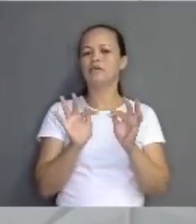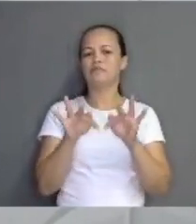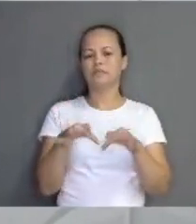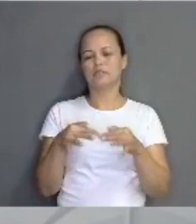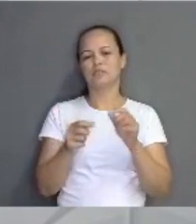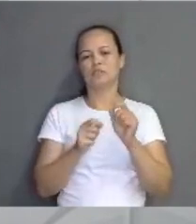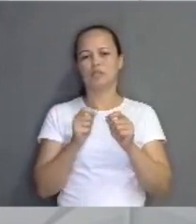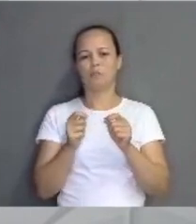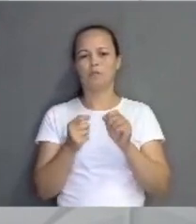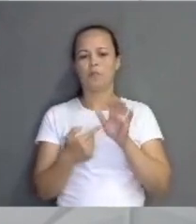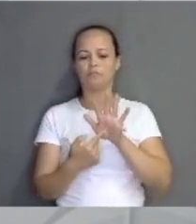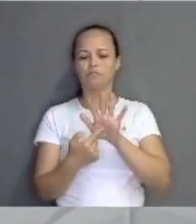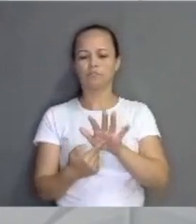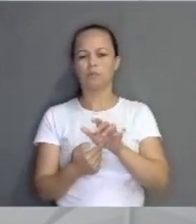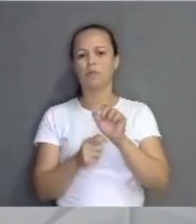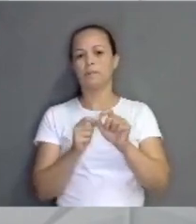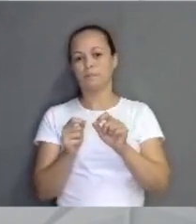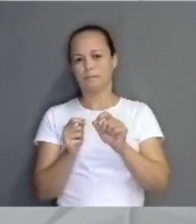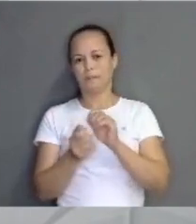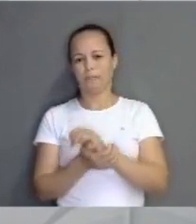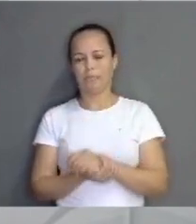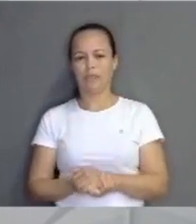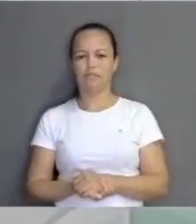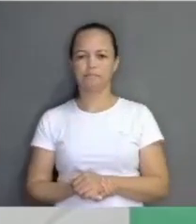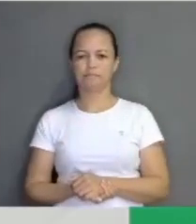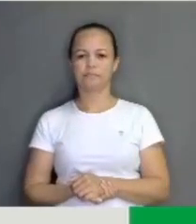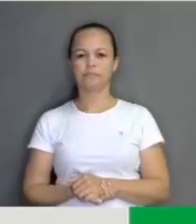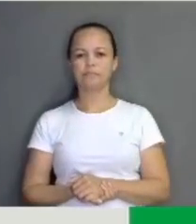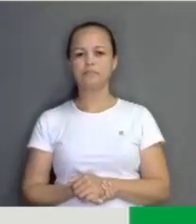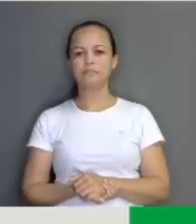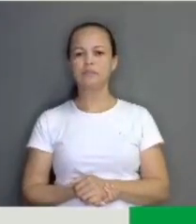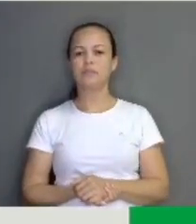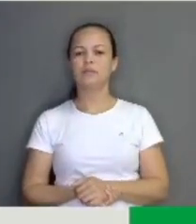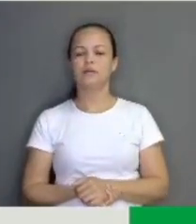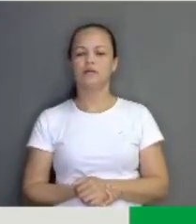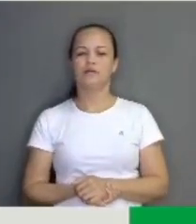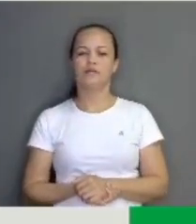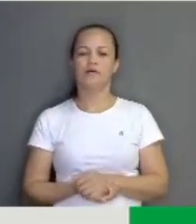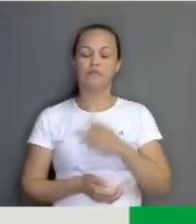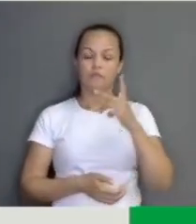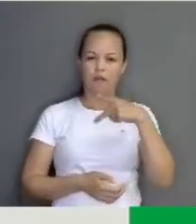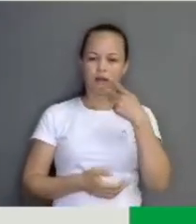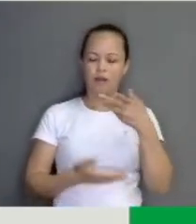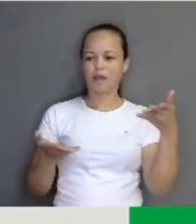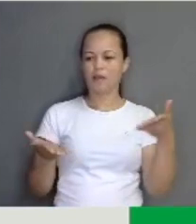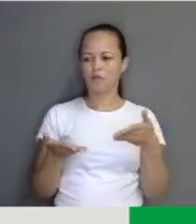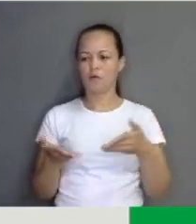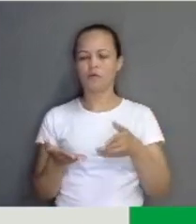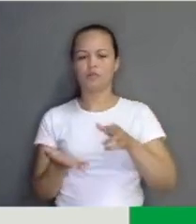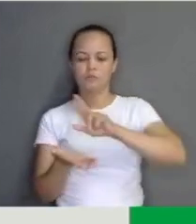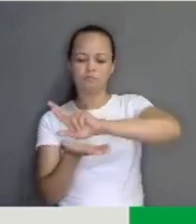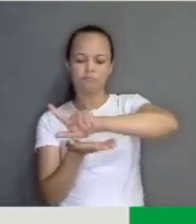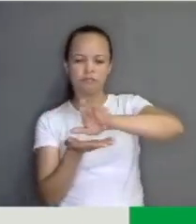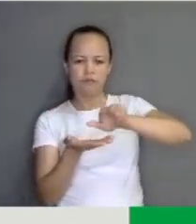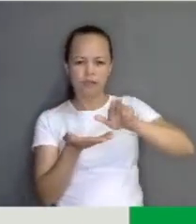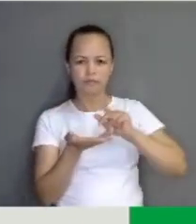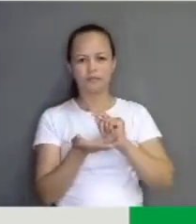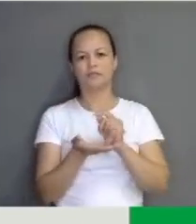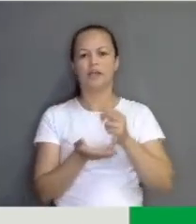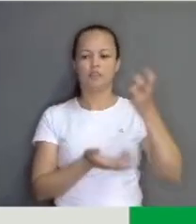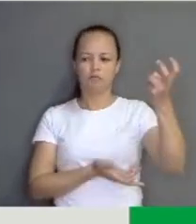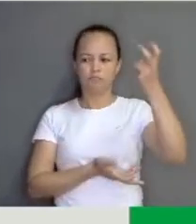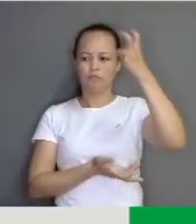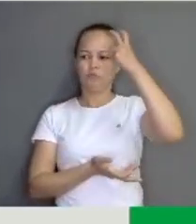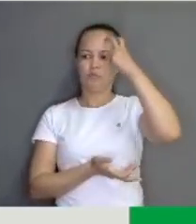coisa. Vê só. Vamos falar um pouquinho agora sobre diversidade cultural dos grupos sociais. Quando eu falei que cada grupo